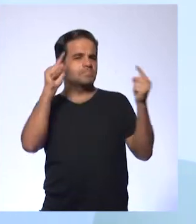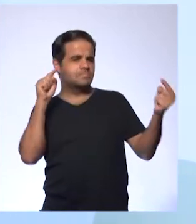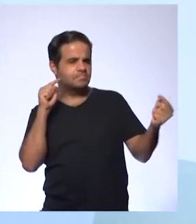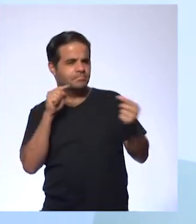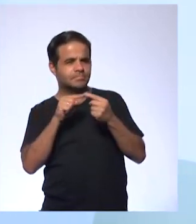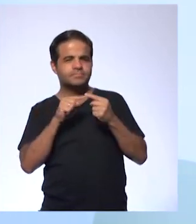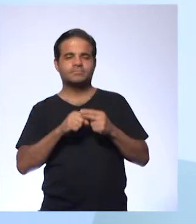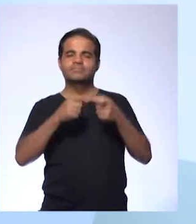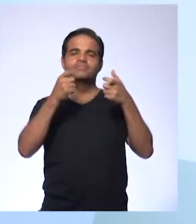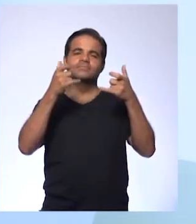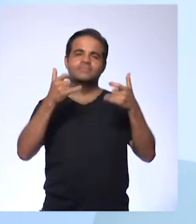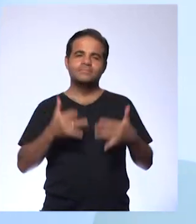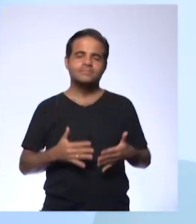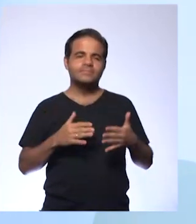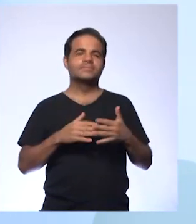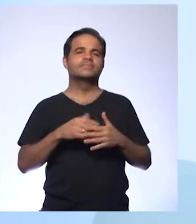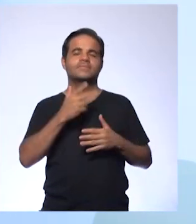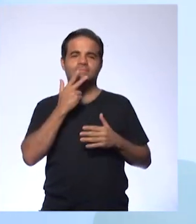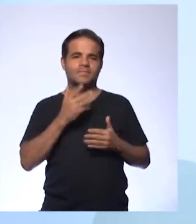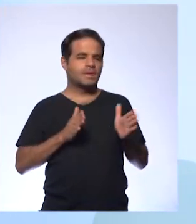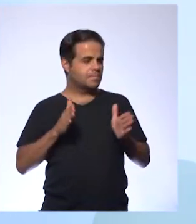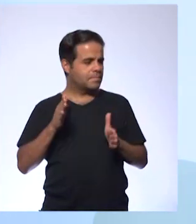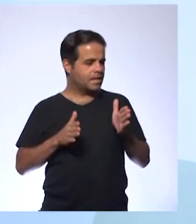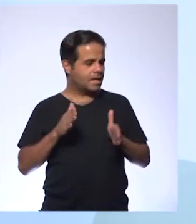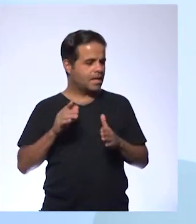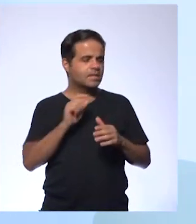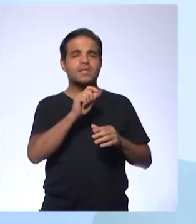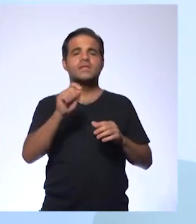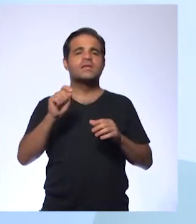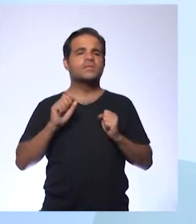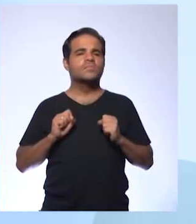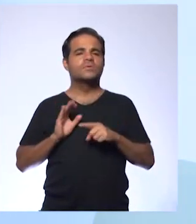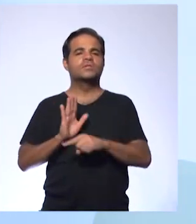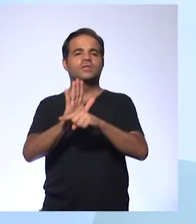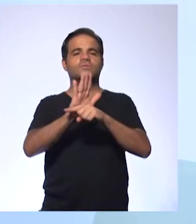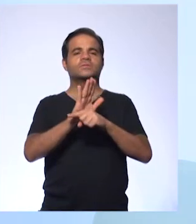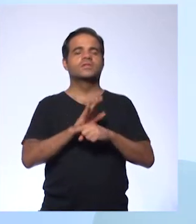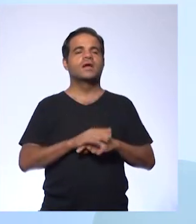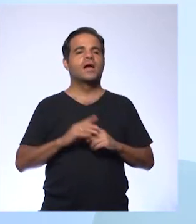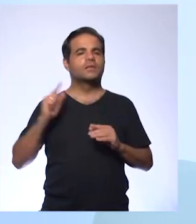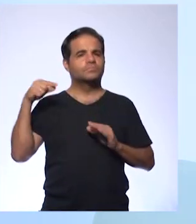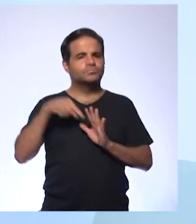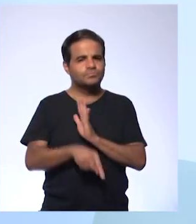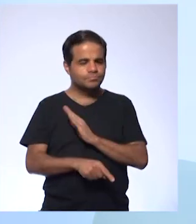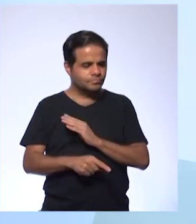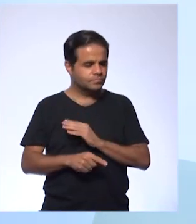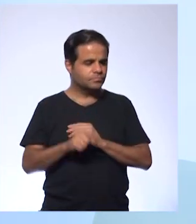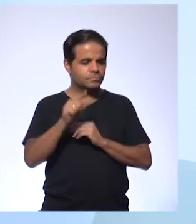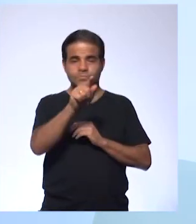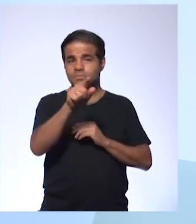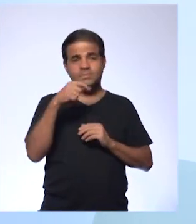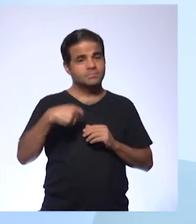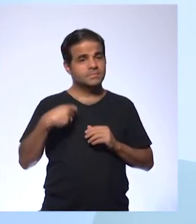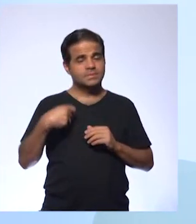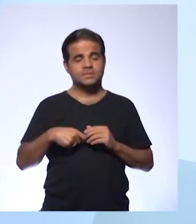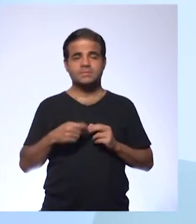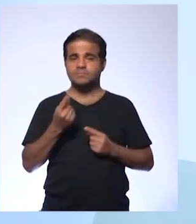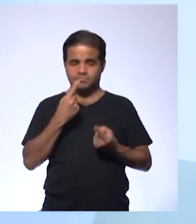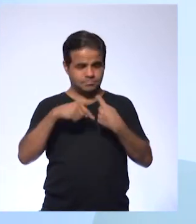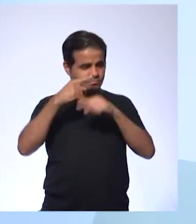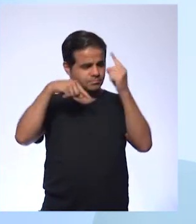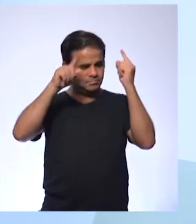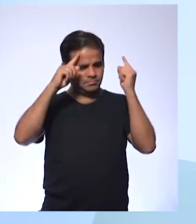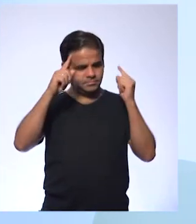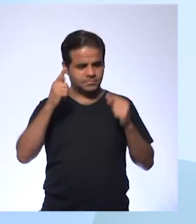metas, falar a respeito de prazos, quem poderia te ajudar a aperfeiçoar aquilo que você precisa para alcançar os